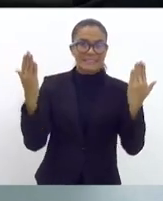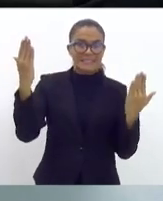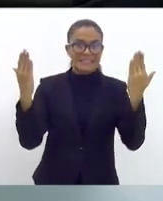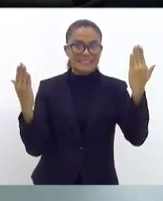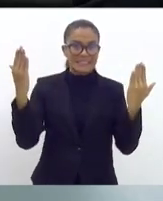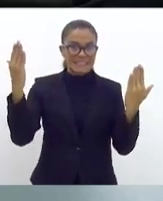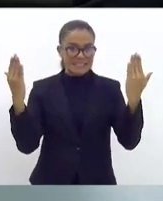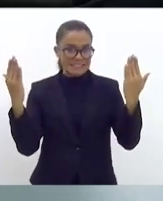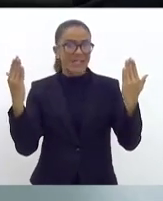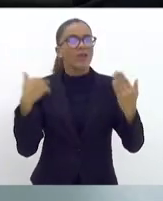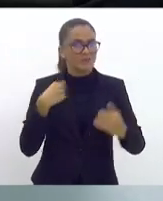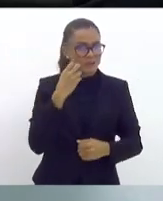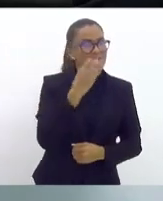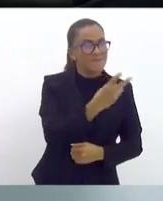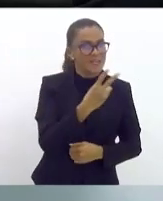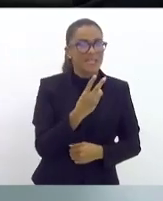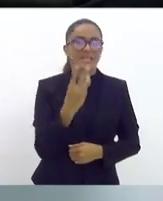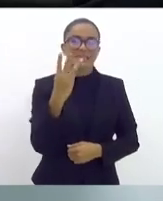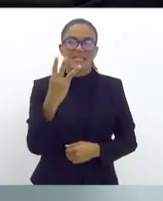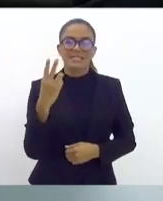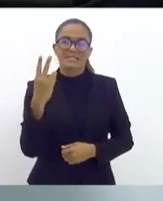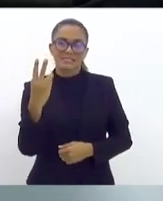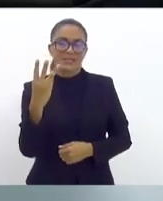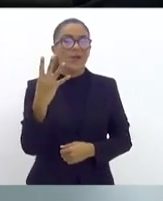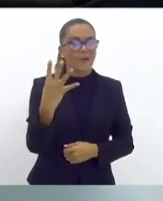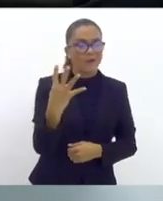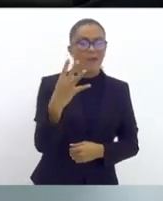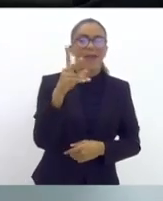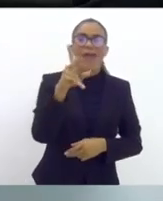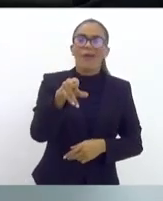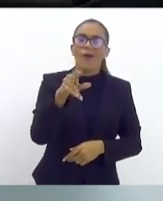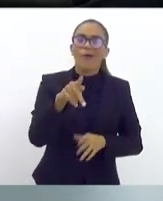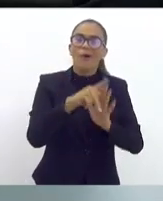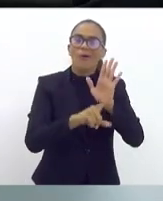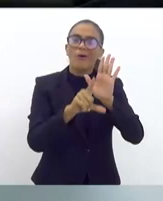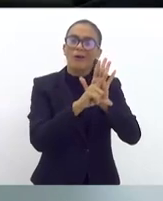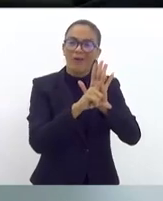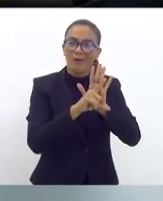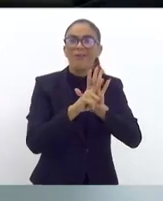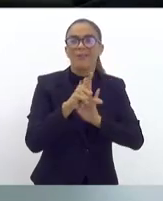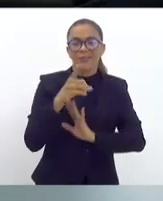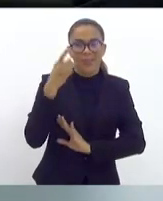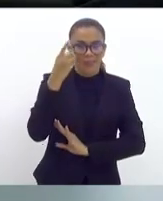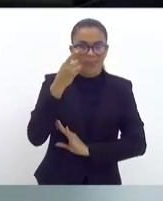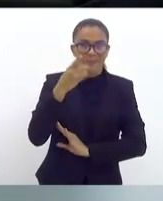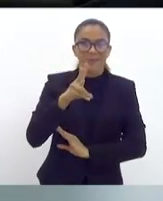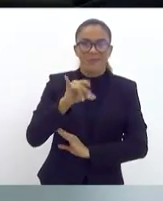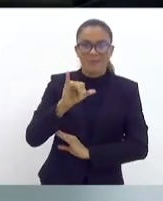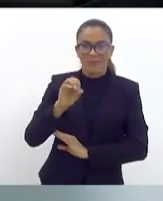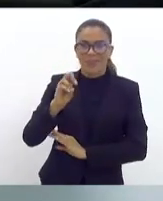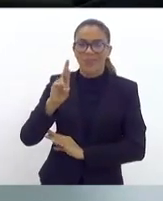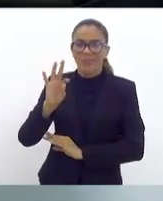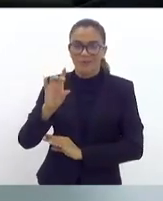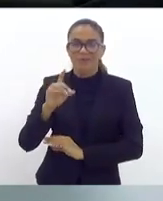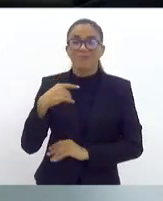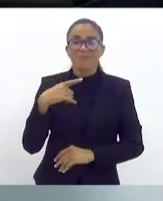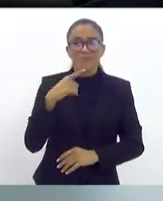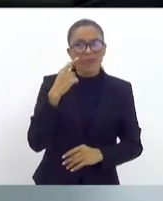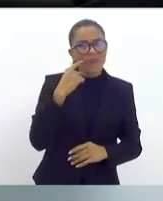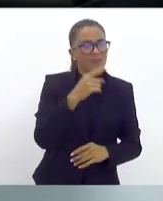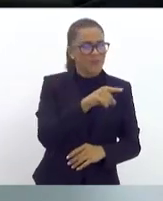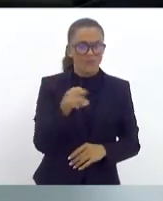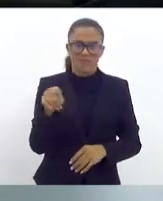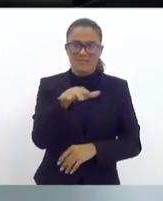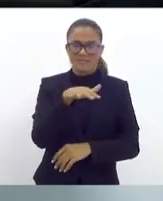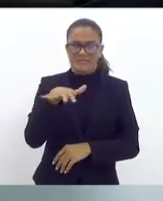porque é isso sim eu já vi em três ou quatro é o caso do próprio projeto ocasiões em que fica